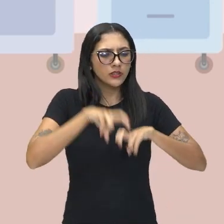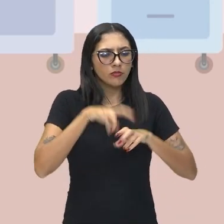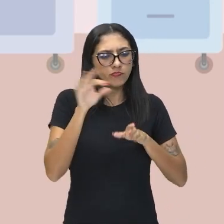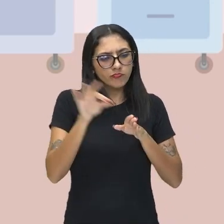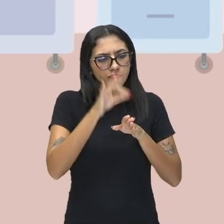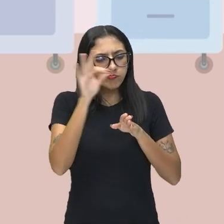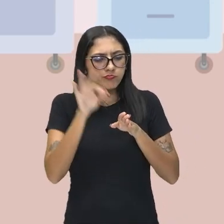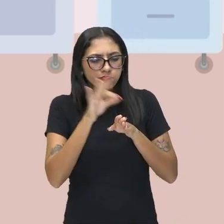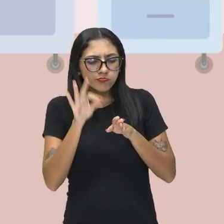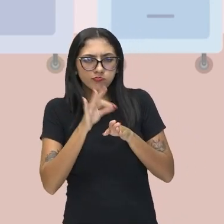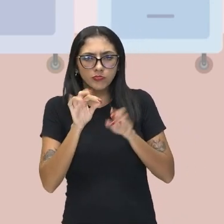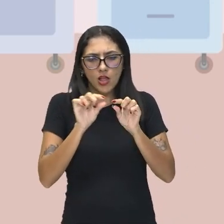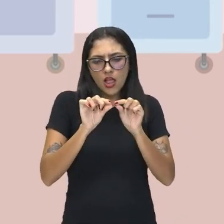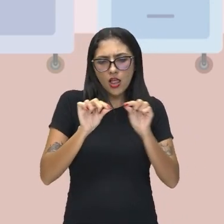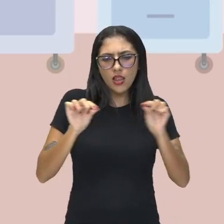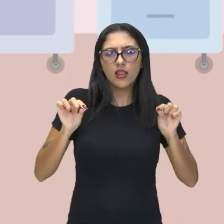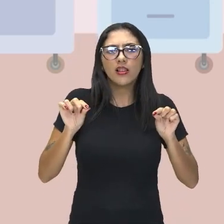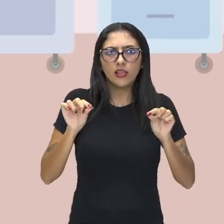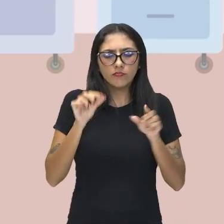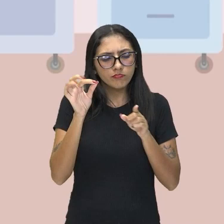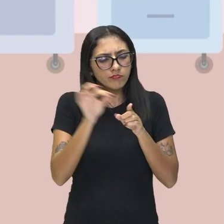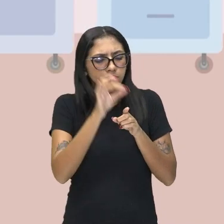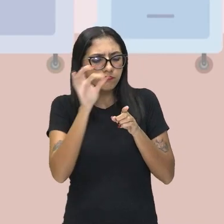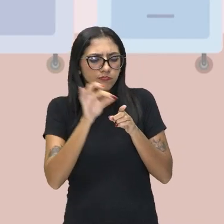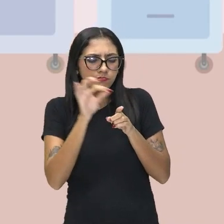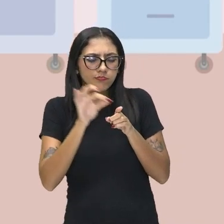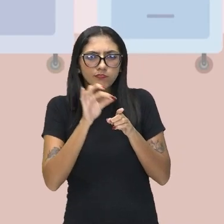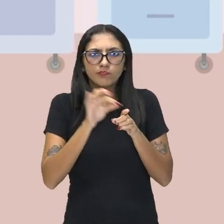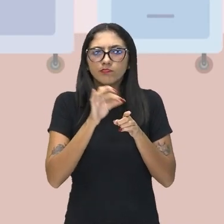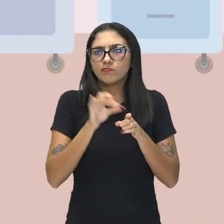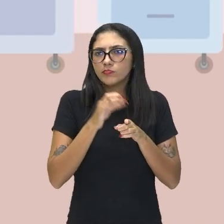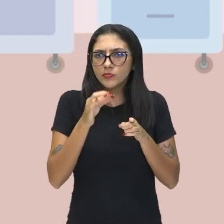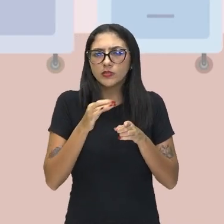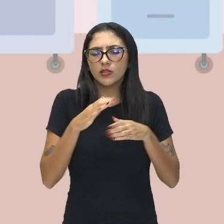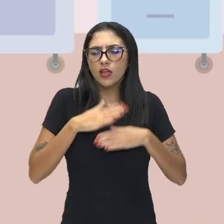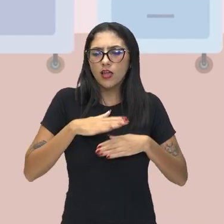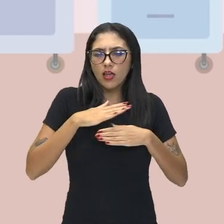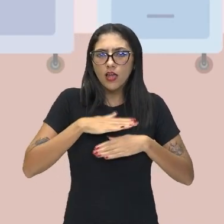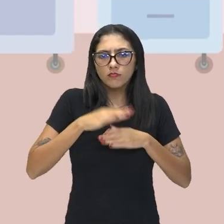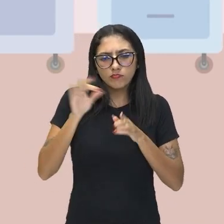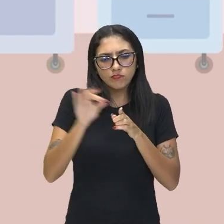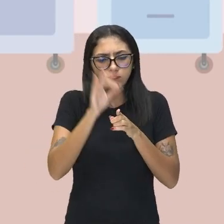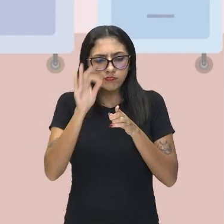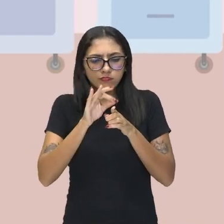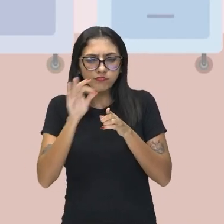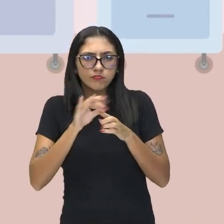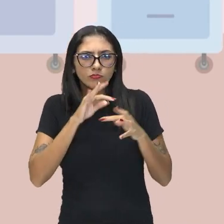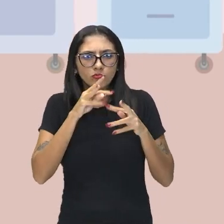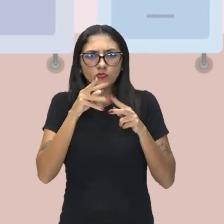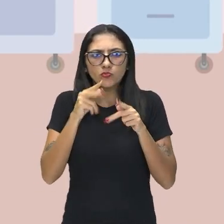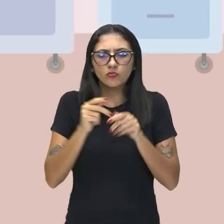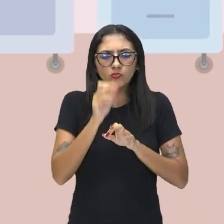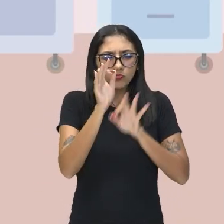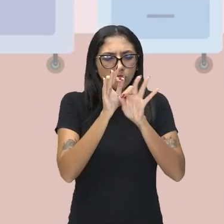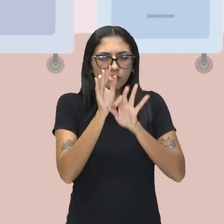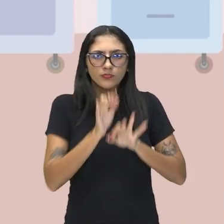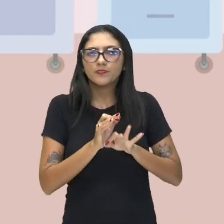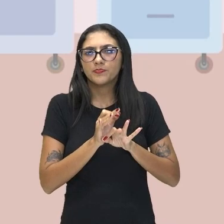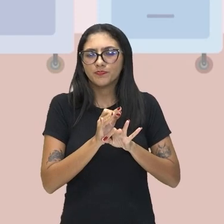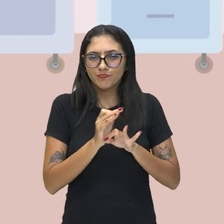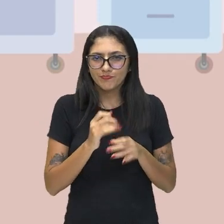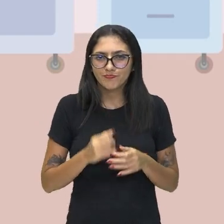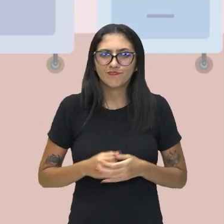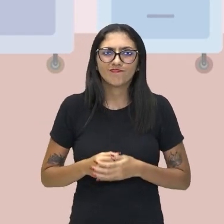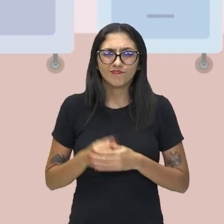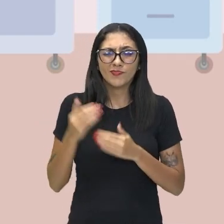para começar o dia, delicado traço cor da luz, que ela ia passando entre os fios estendidos, enquanto lá fora